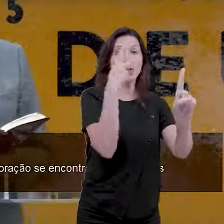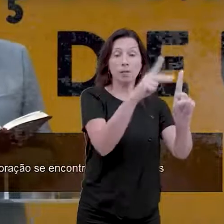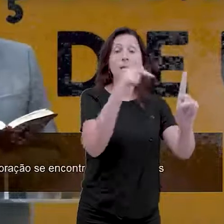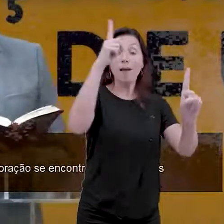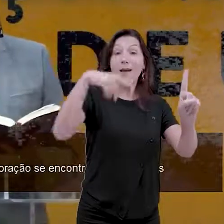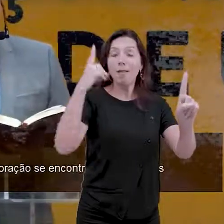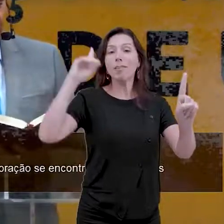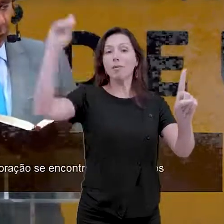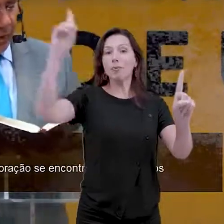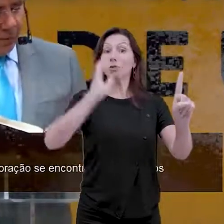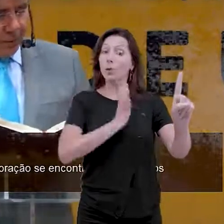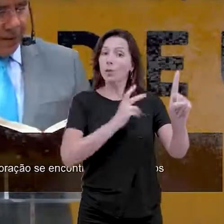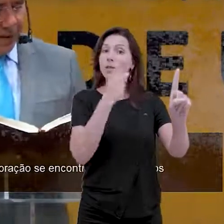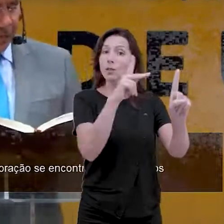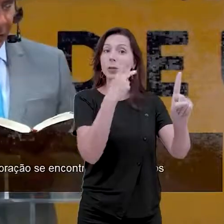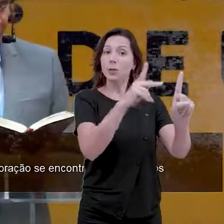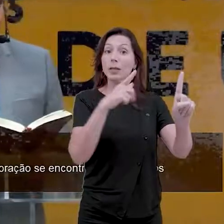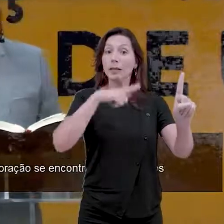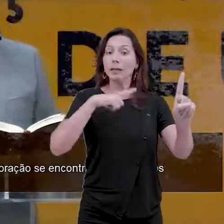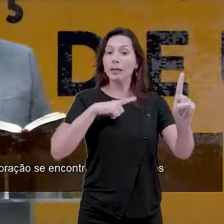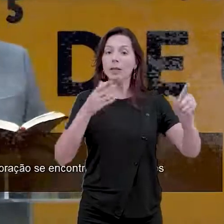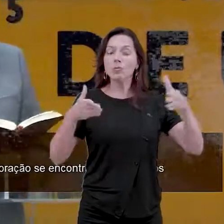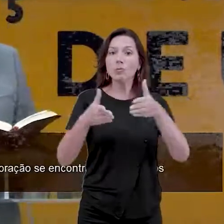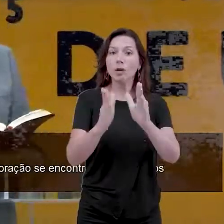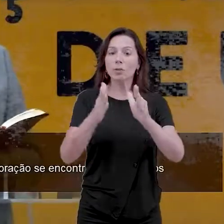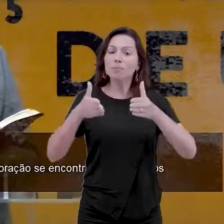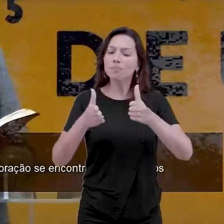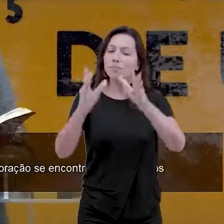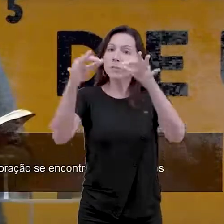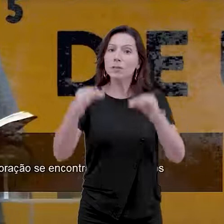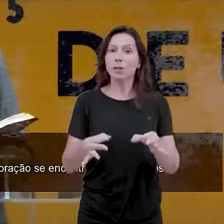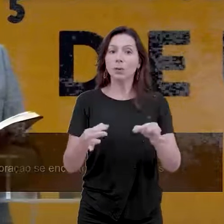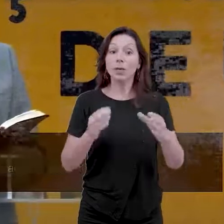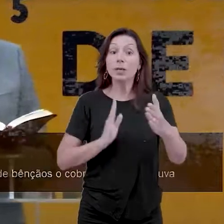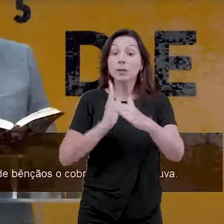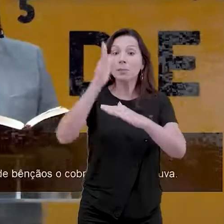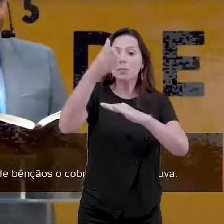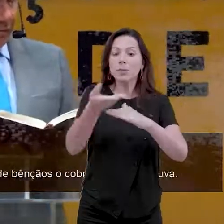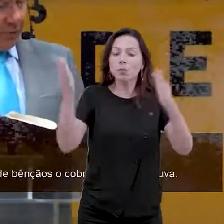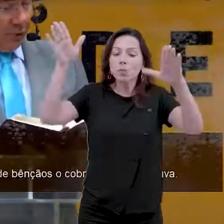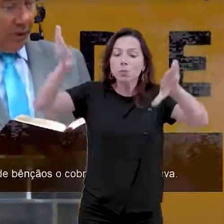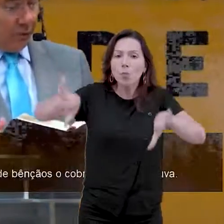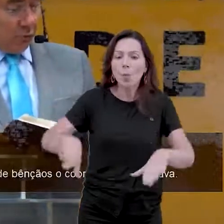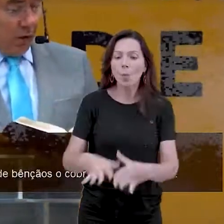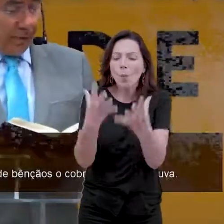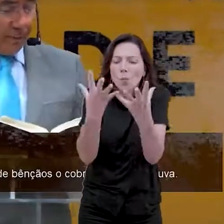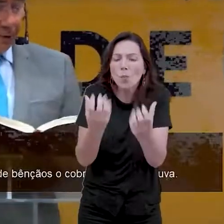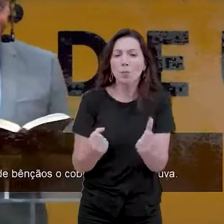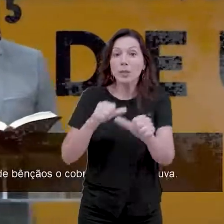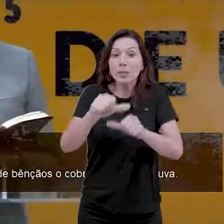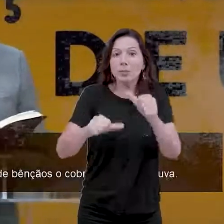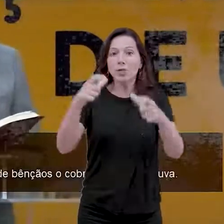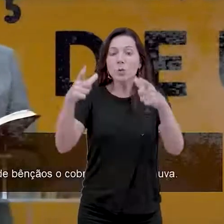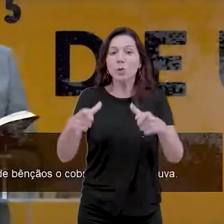em cujo coração se encontram os caminhos aplanados, o qual, passando pelo vale árido, faz dele um manancial, de bênçãos o cobre a